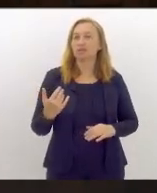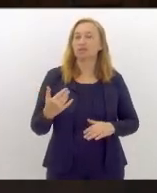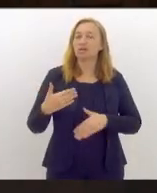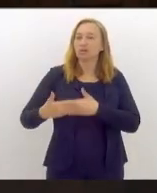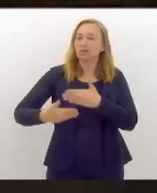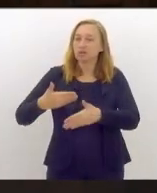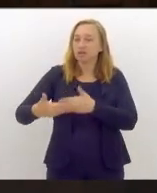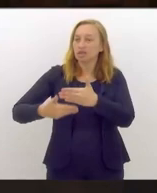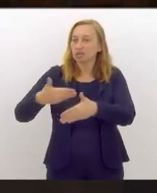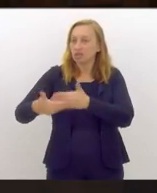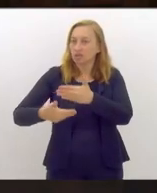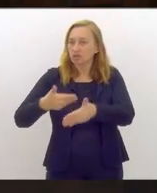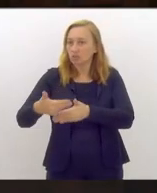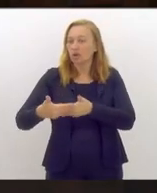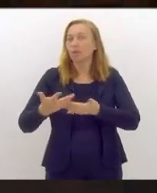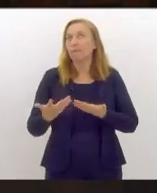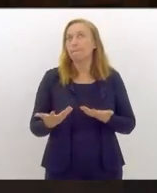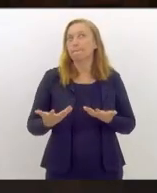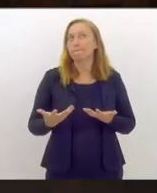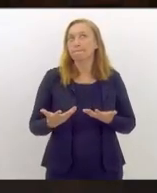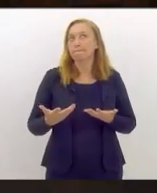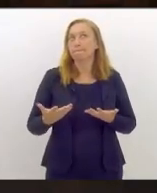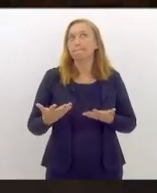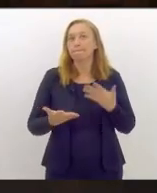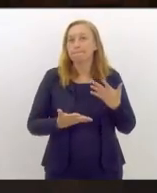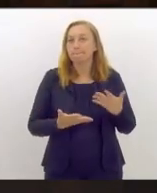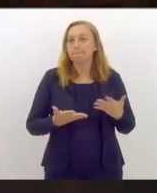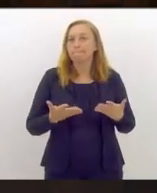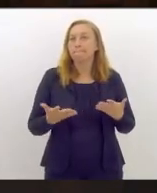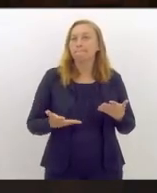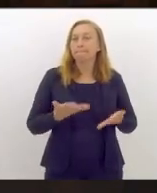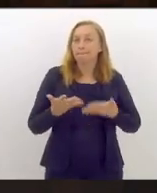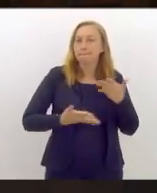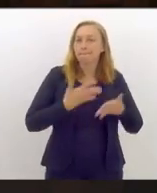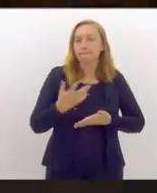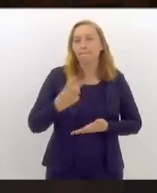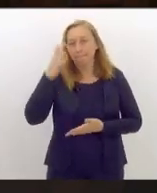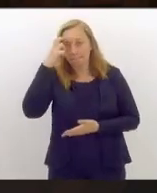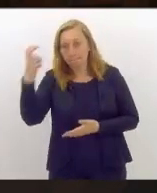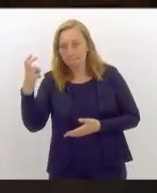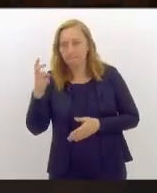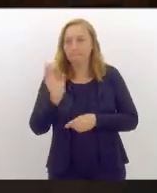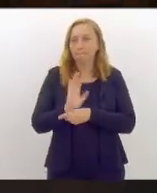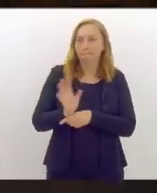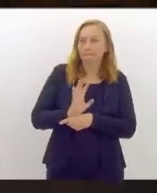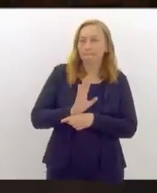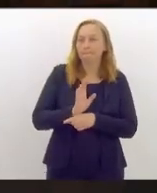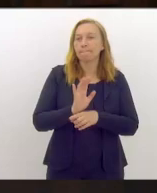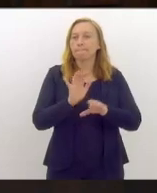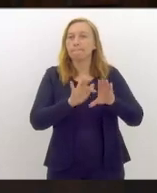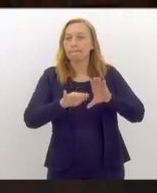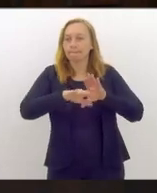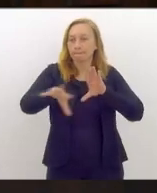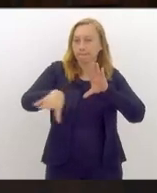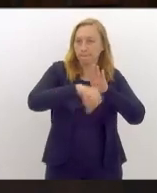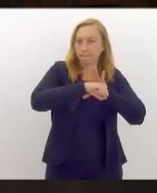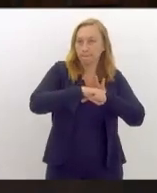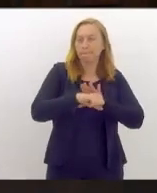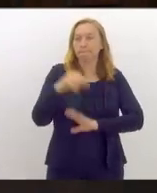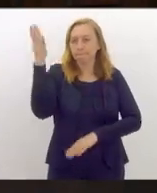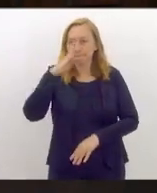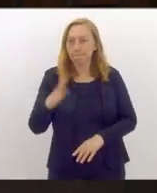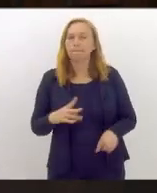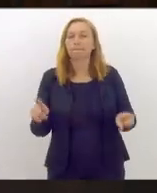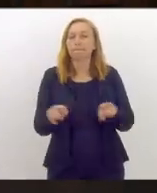trajetória que é uma trajetória que enriquece a cultura brasileira o cinema brasileiro audiovisual brasileiro e que ainda